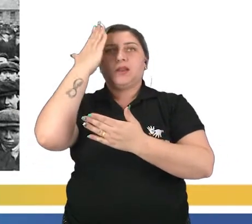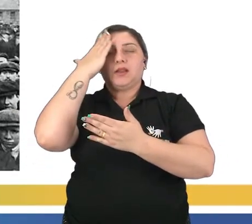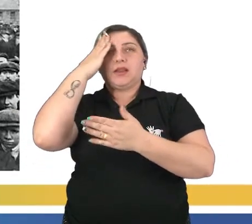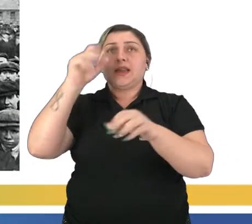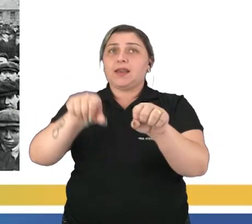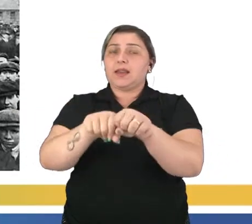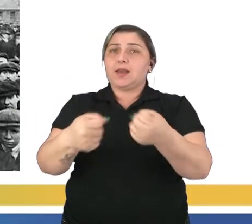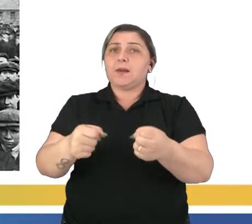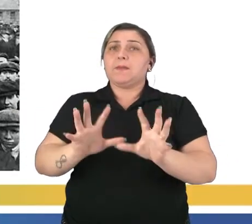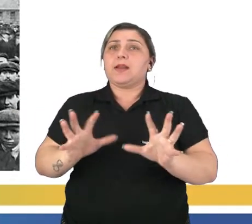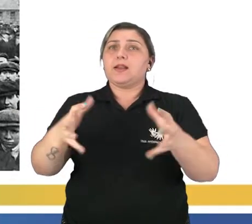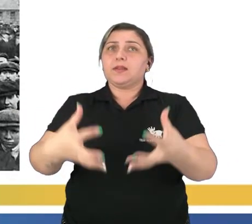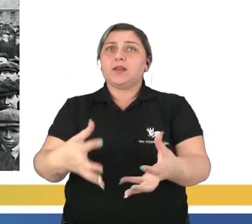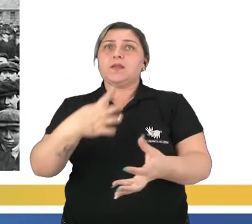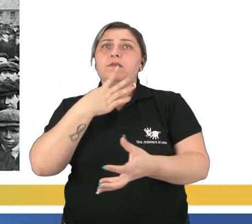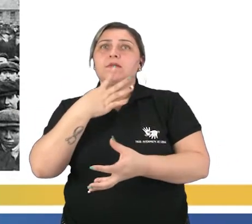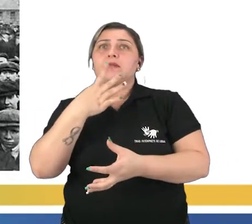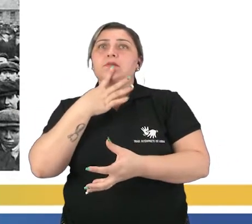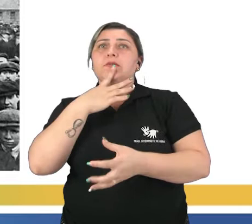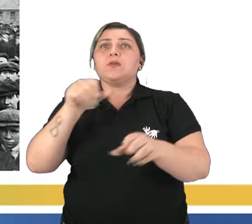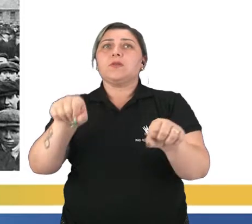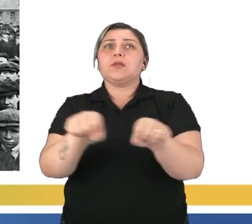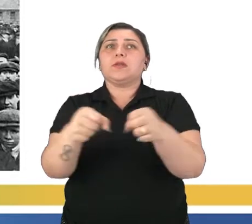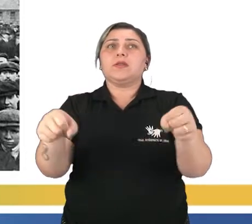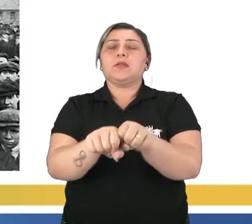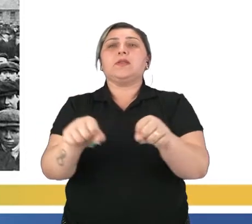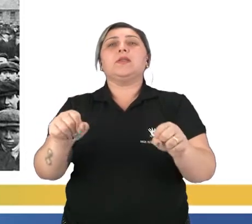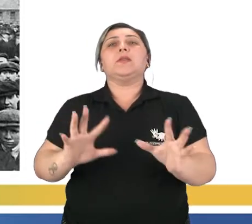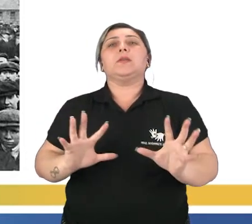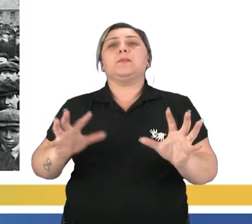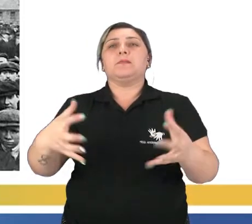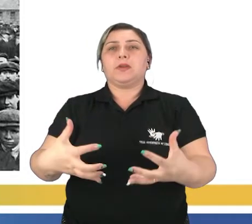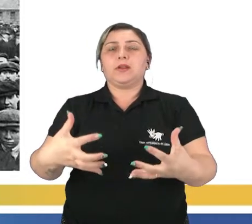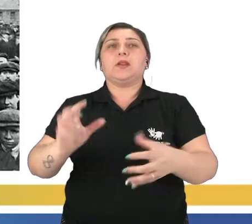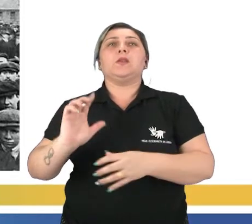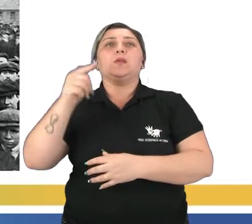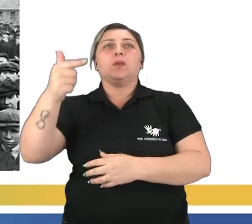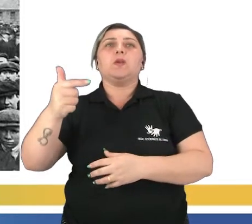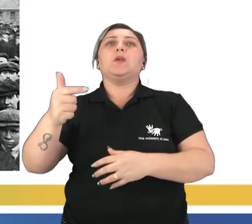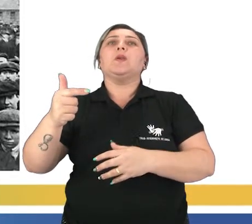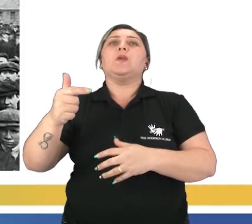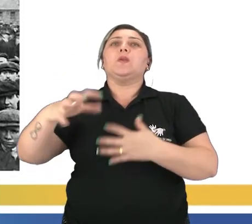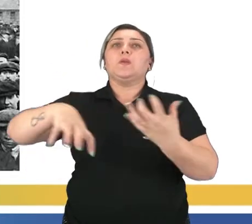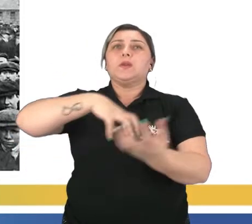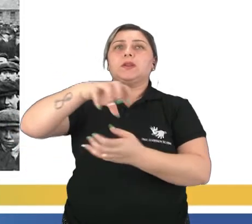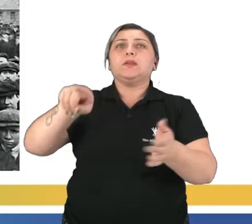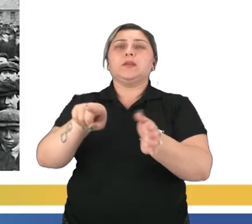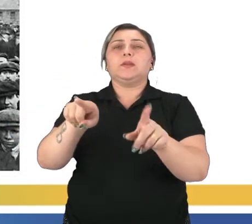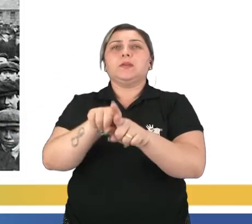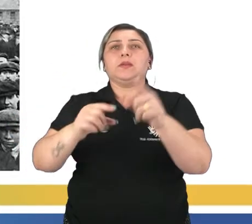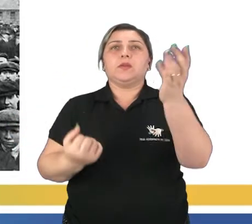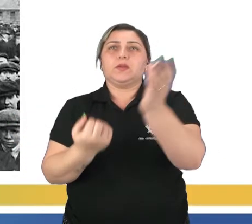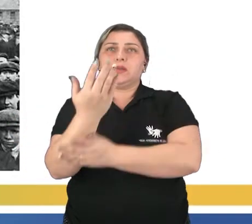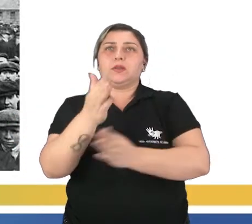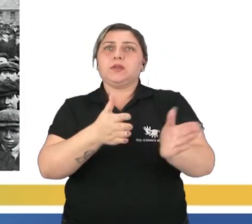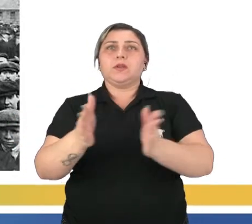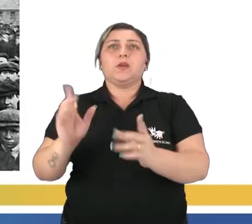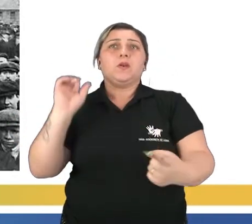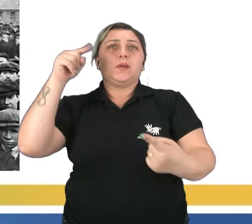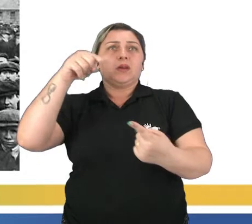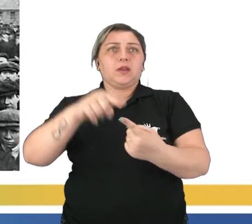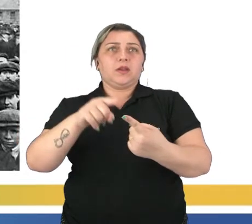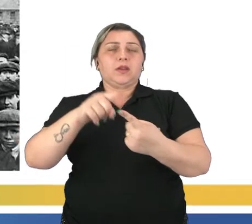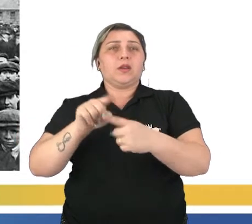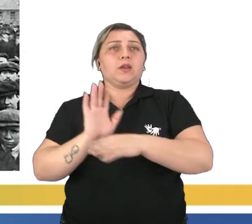as máquinas, ficando conhecido como os quebradores de máquinas. Outros movimentos também surgiram nessa época, com o objetivo